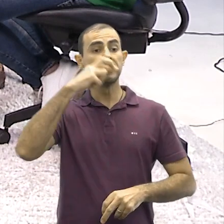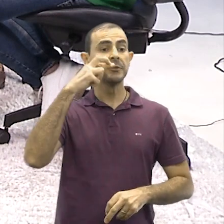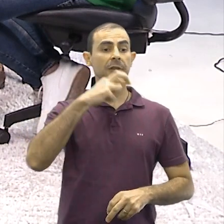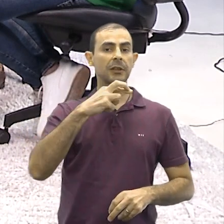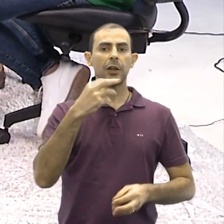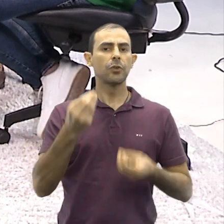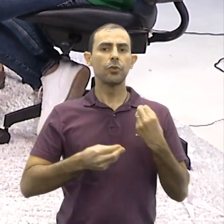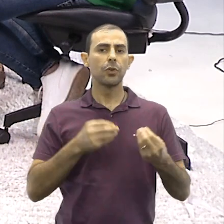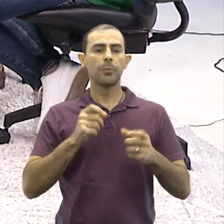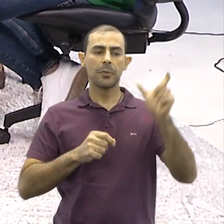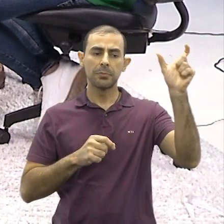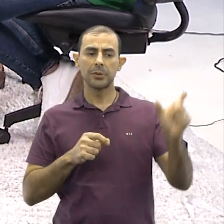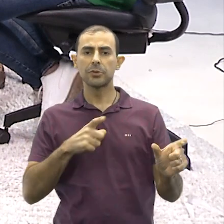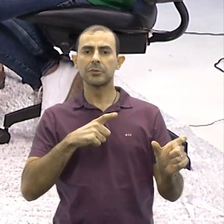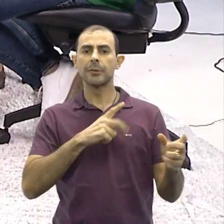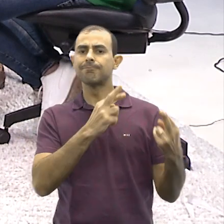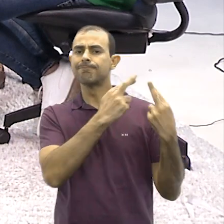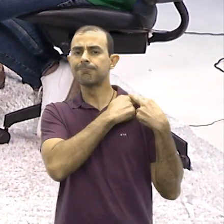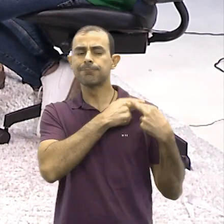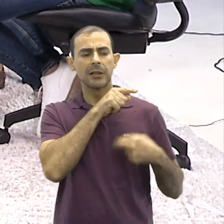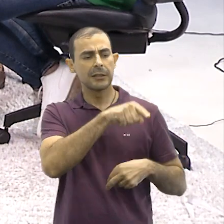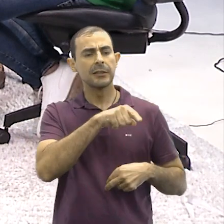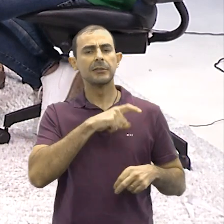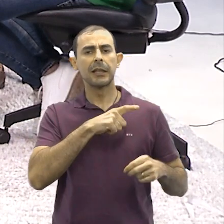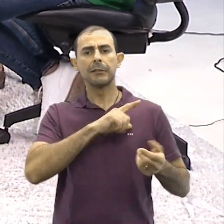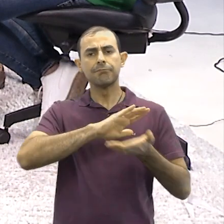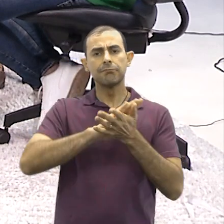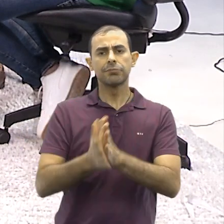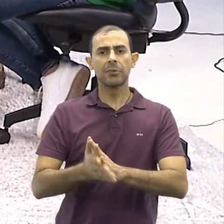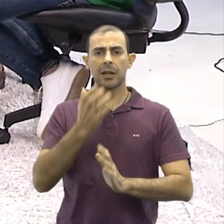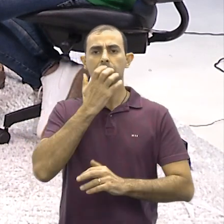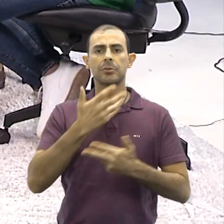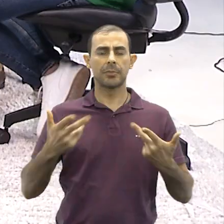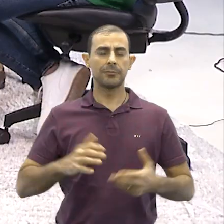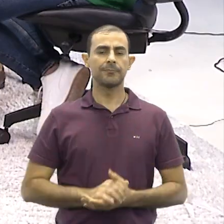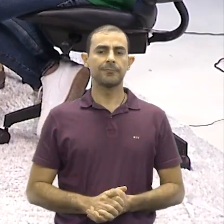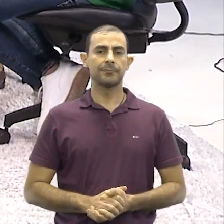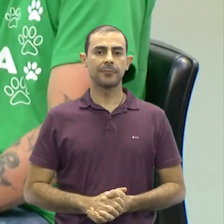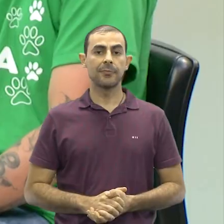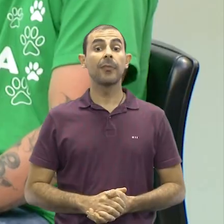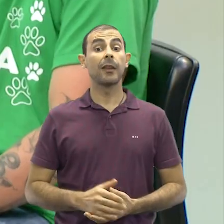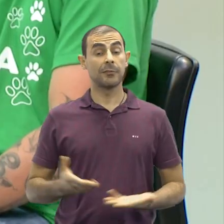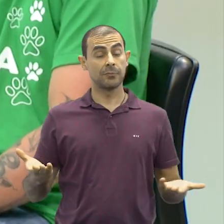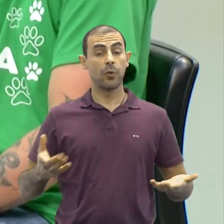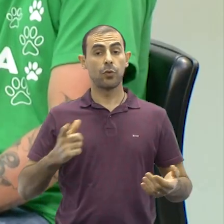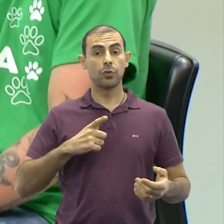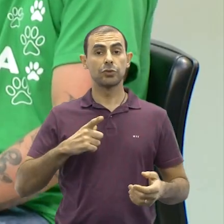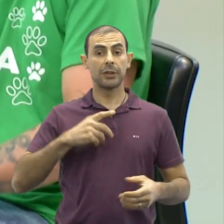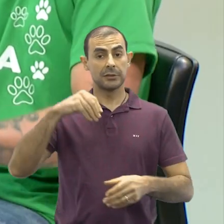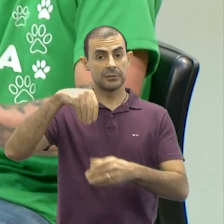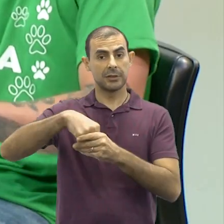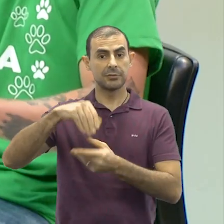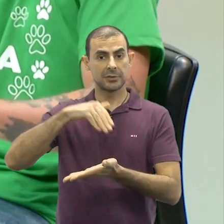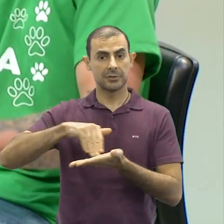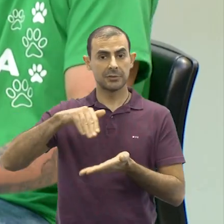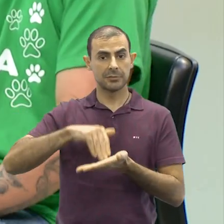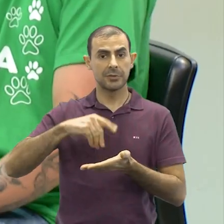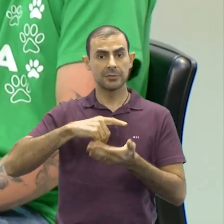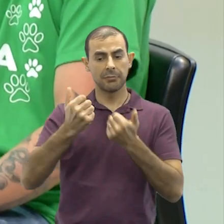se responsabiliza em cometer um maus trato aos animais? Claro, hoje nós temos dentro da subsecretaria, dentro de